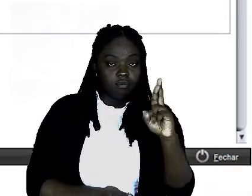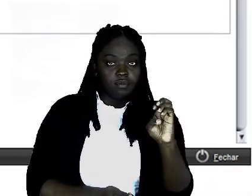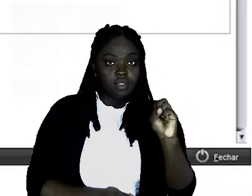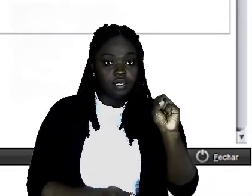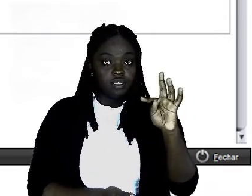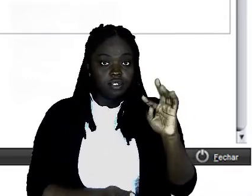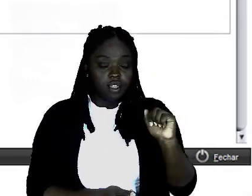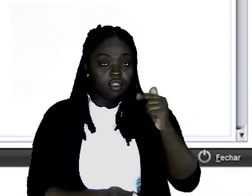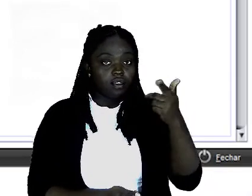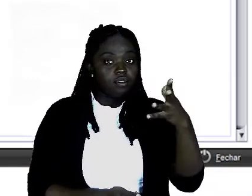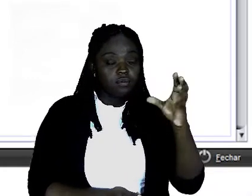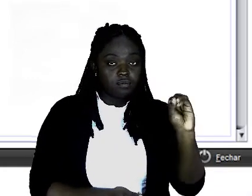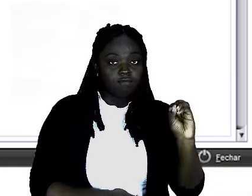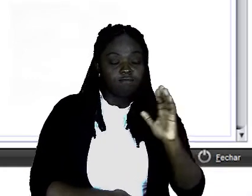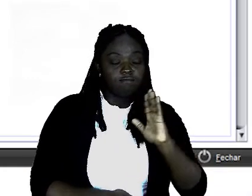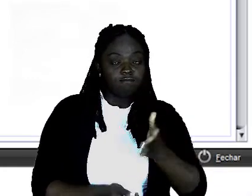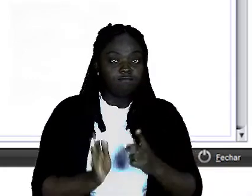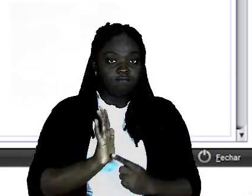anteriormente.